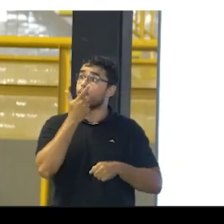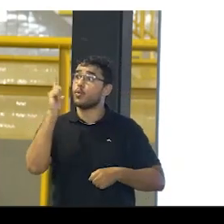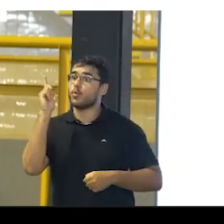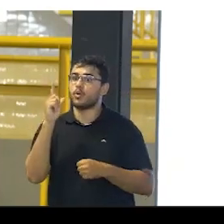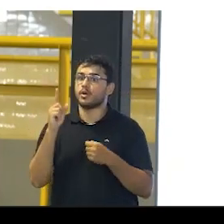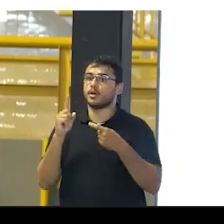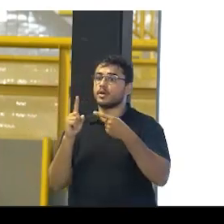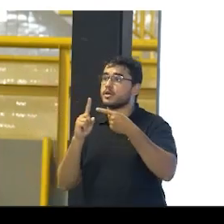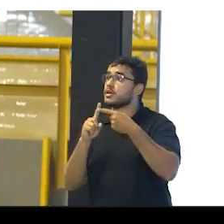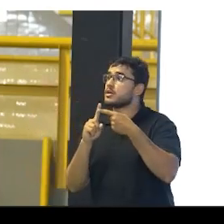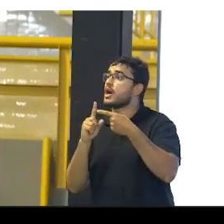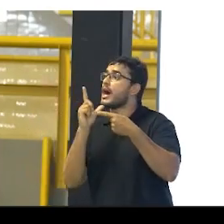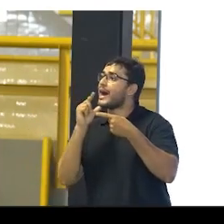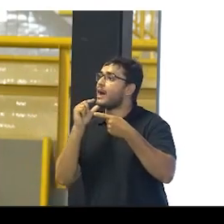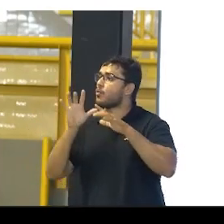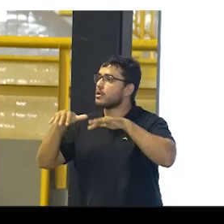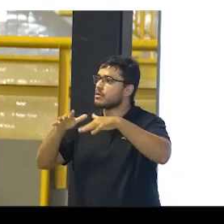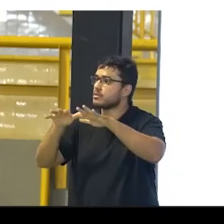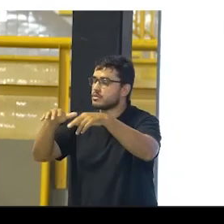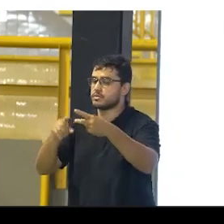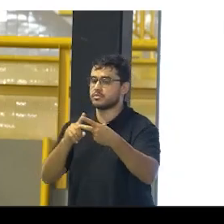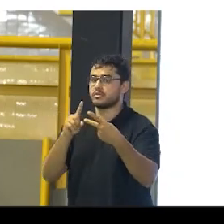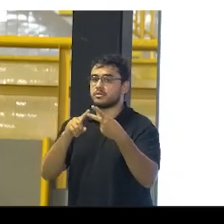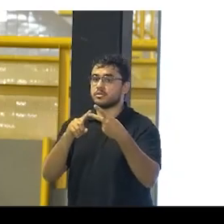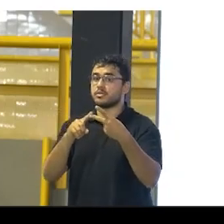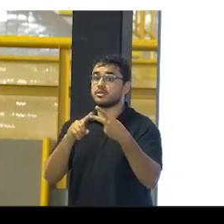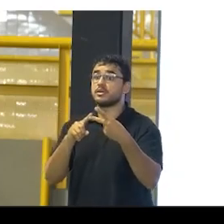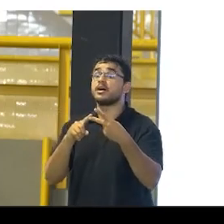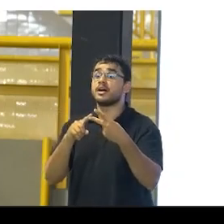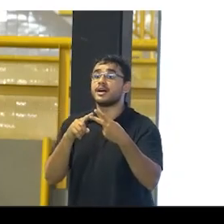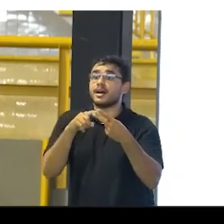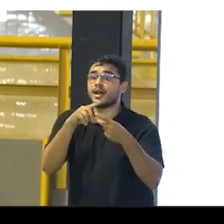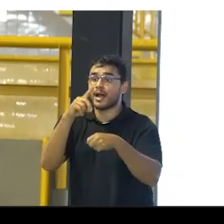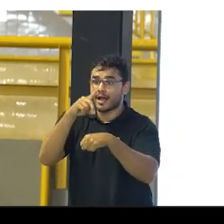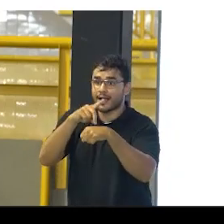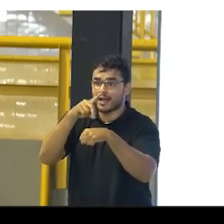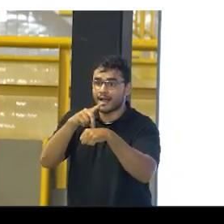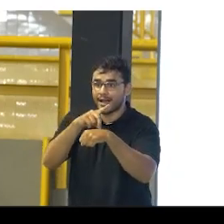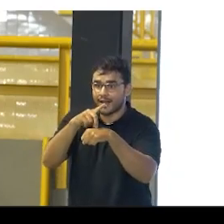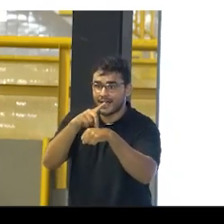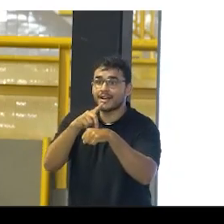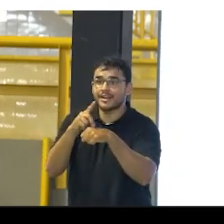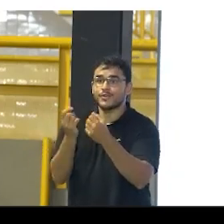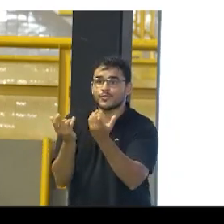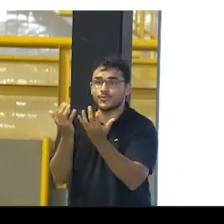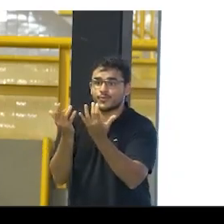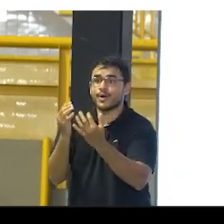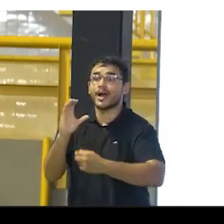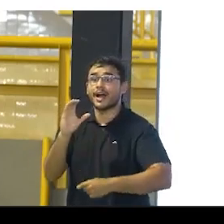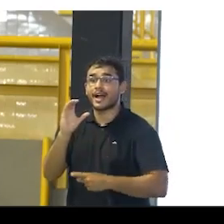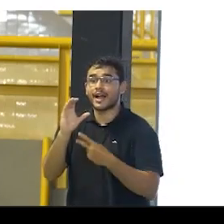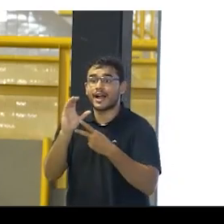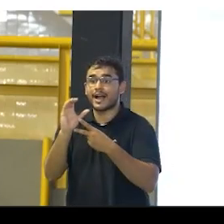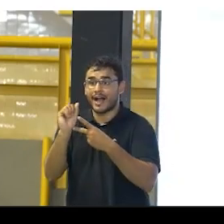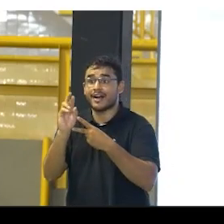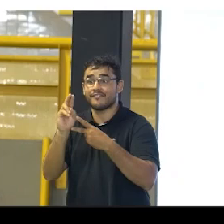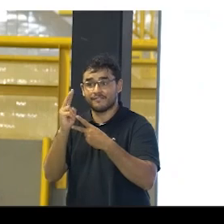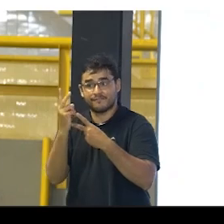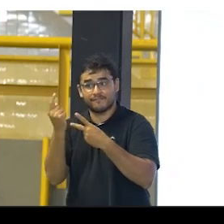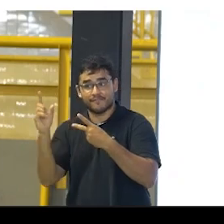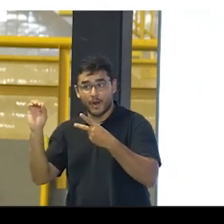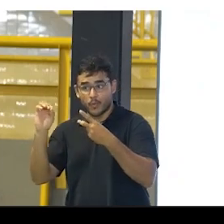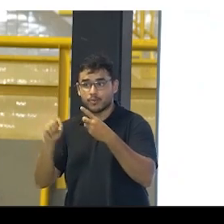caso do carvão vegetal, é o caso da cana-de-açúcar. Cana-de-açúcar que é energia de biomassa. Tá? Isso é bom?